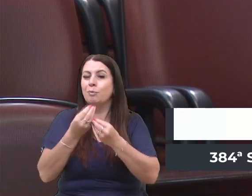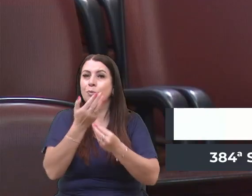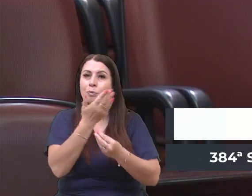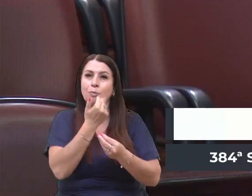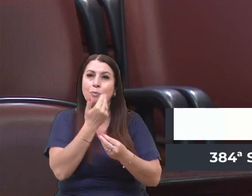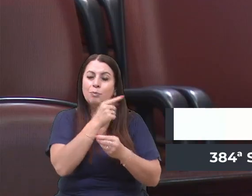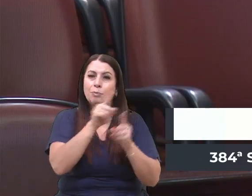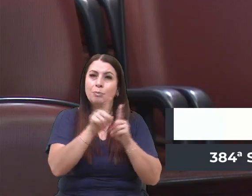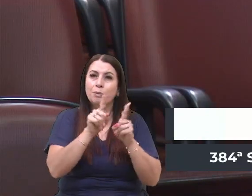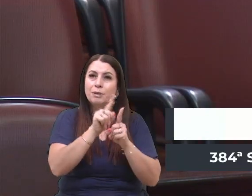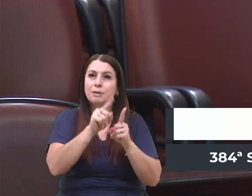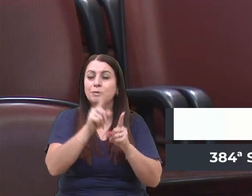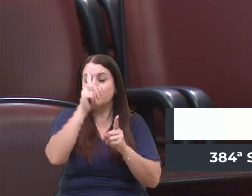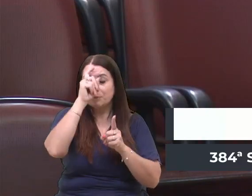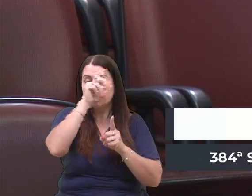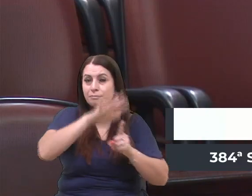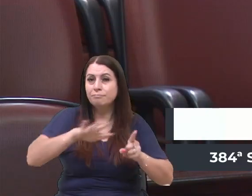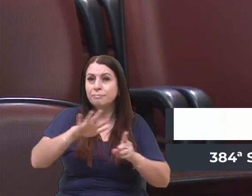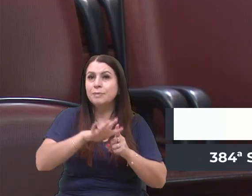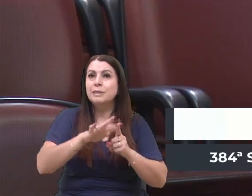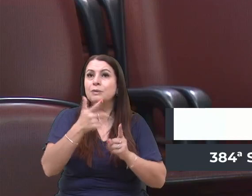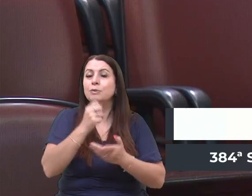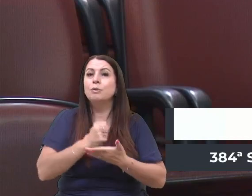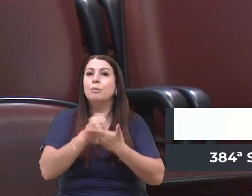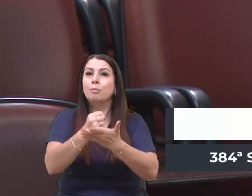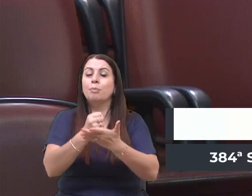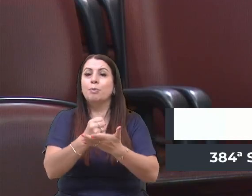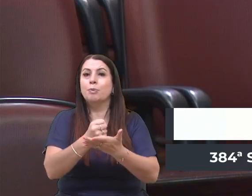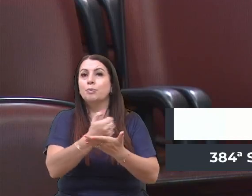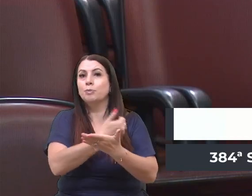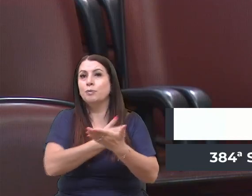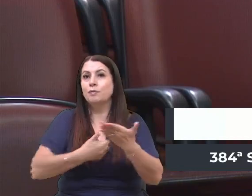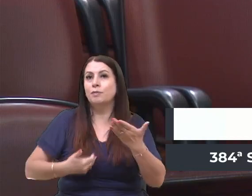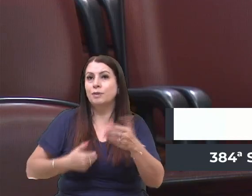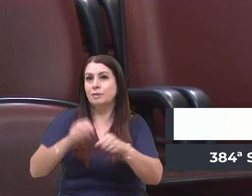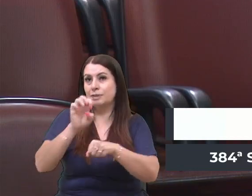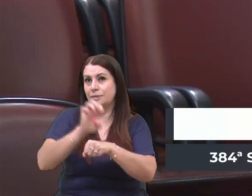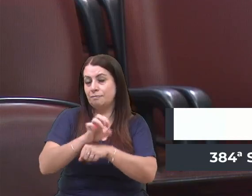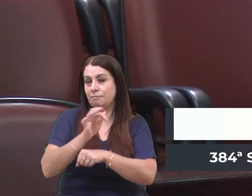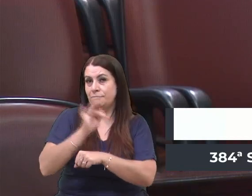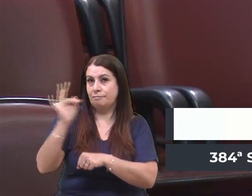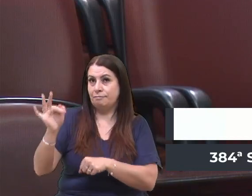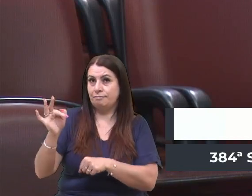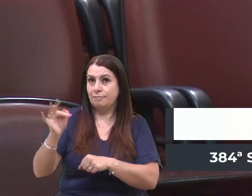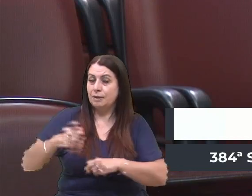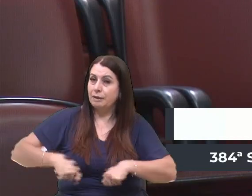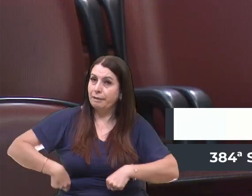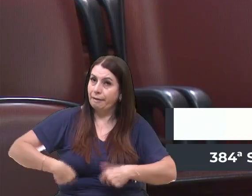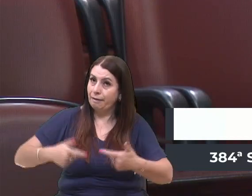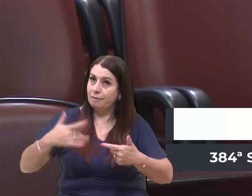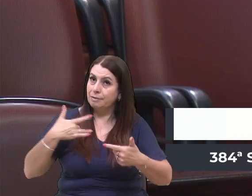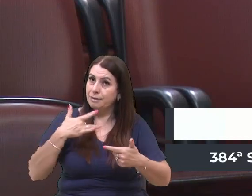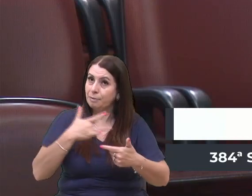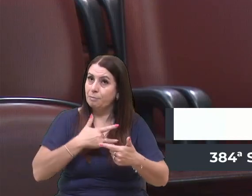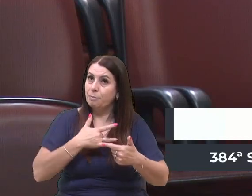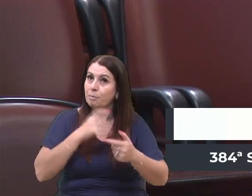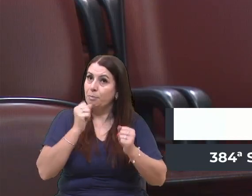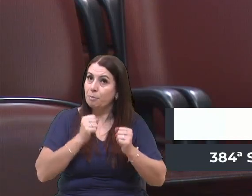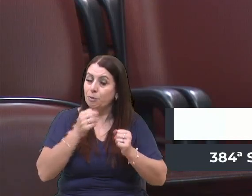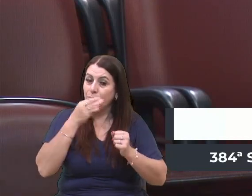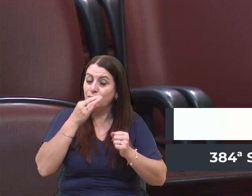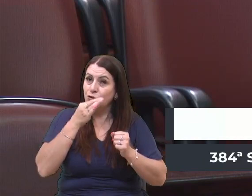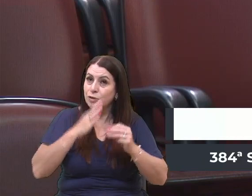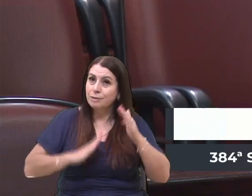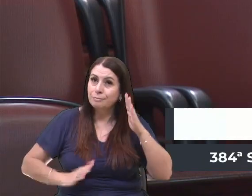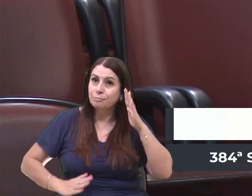no custeio do sistema hospitalar sem apoio do governo estadual e federal. Gasto com saúde pode levar Caxias ao colapso,